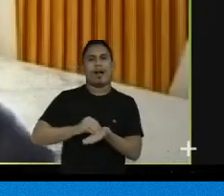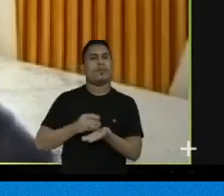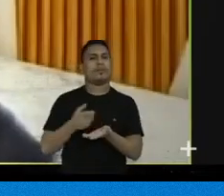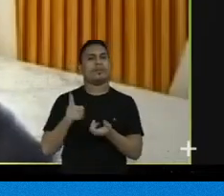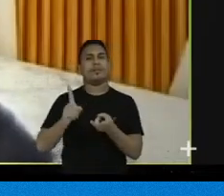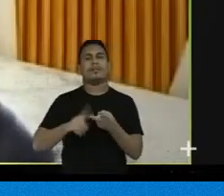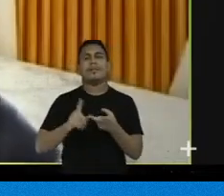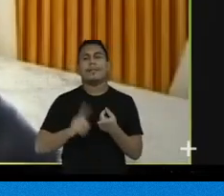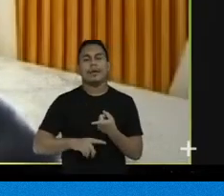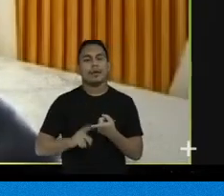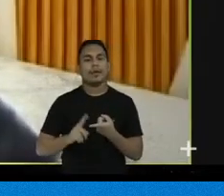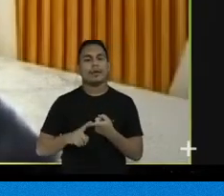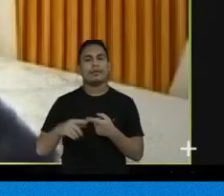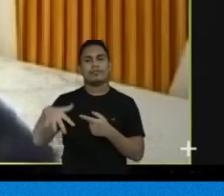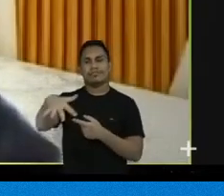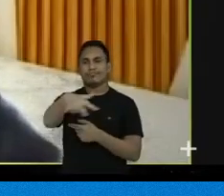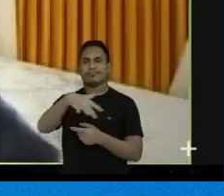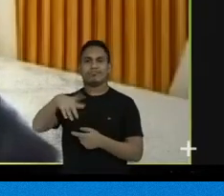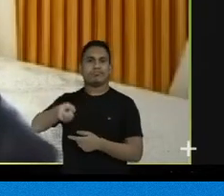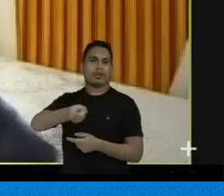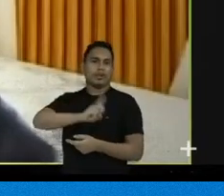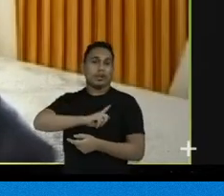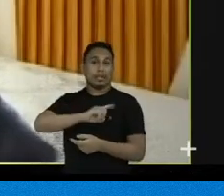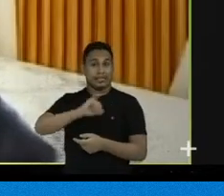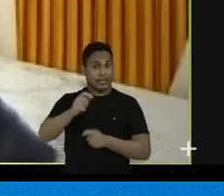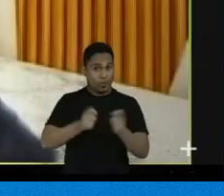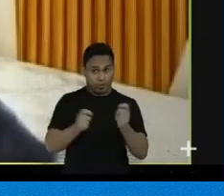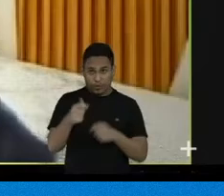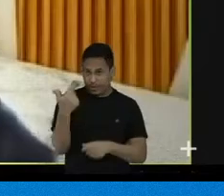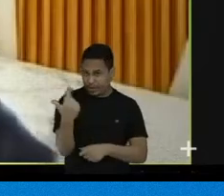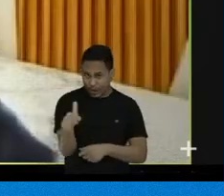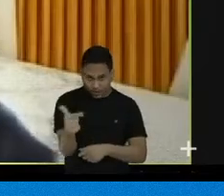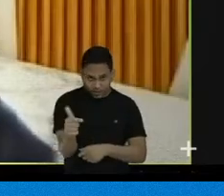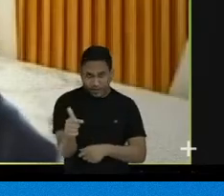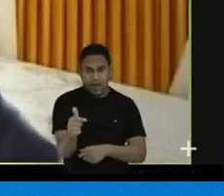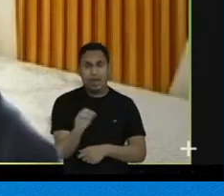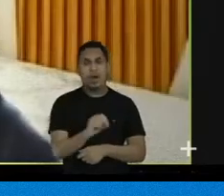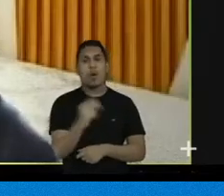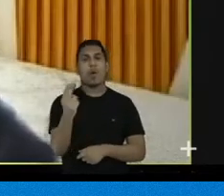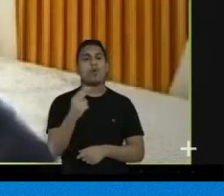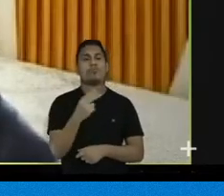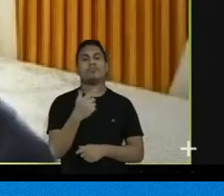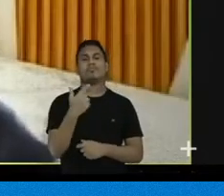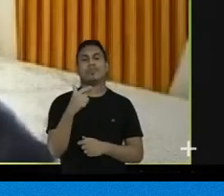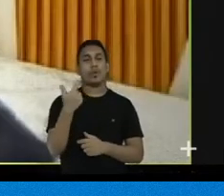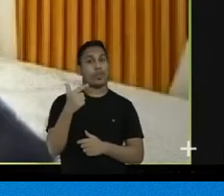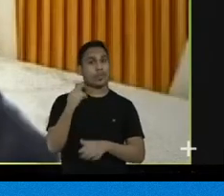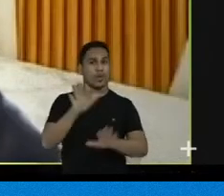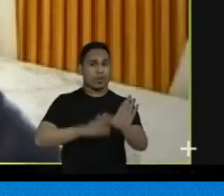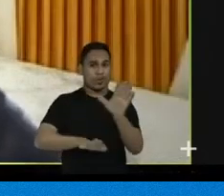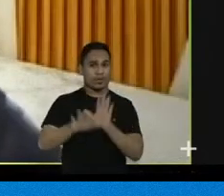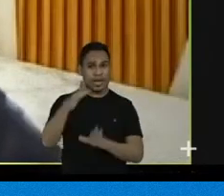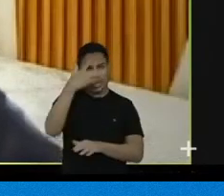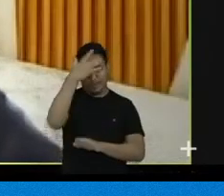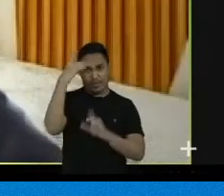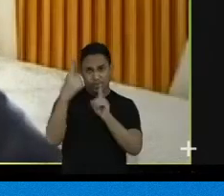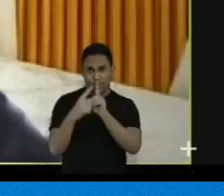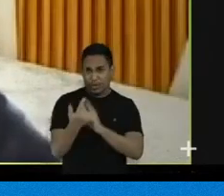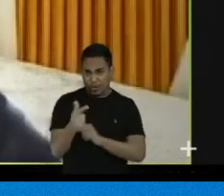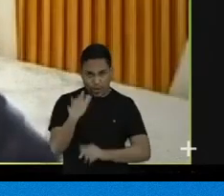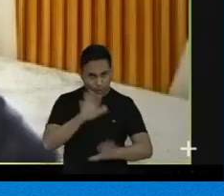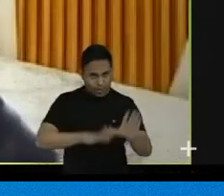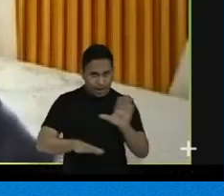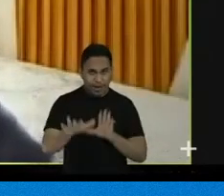eventuais toxinas ambientais, se o paciente não gerenciar esses gatilhos, ele nunca vai ter um